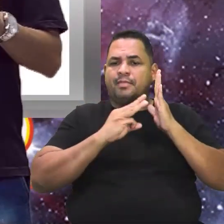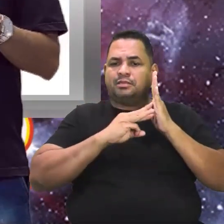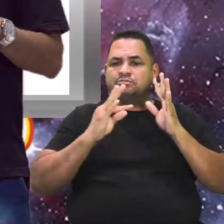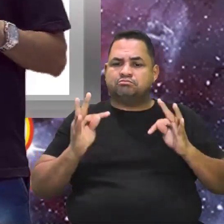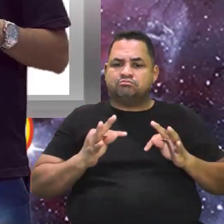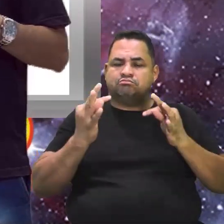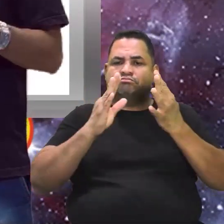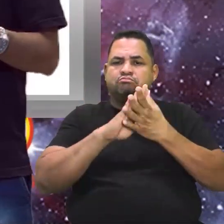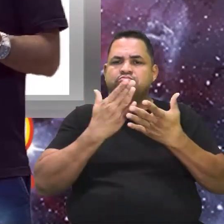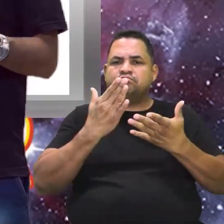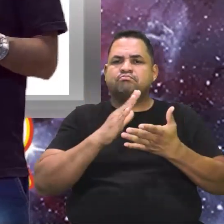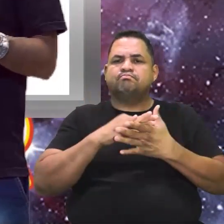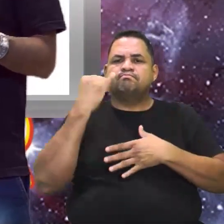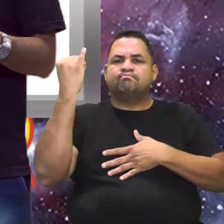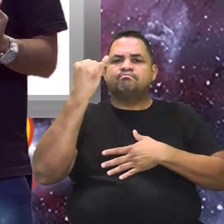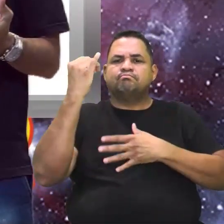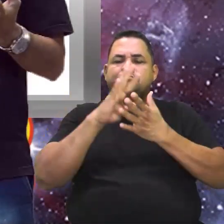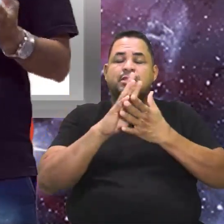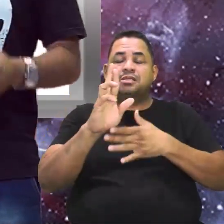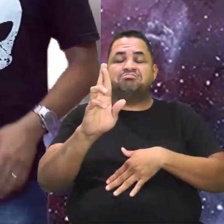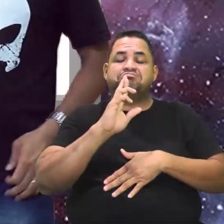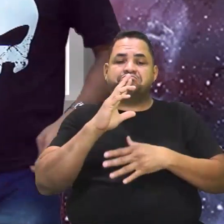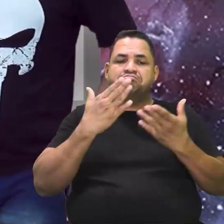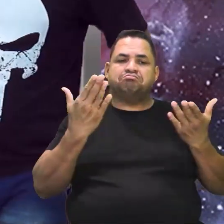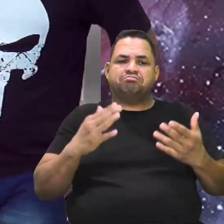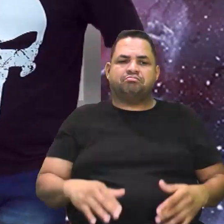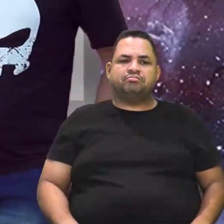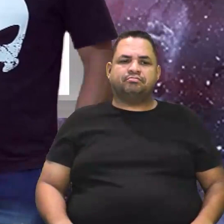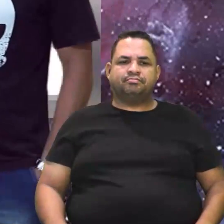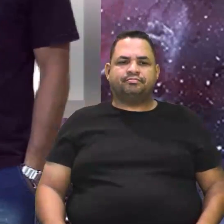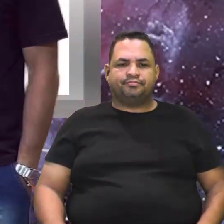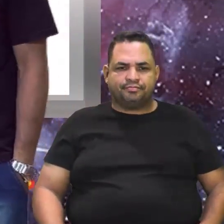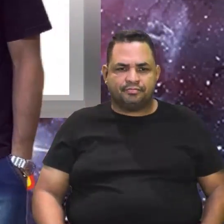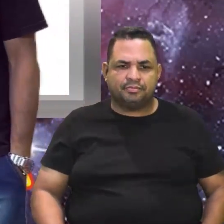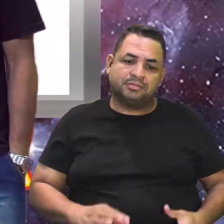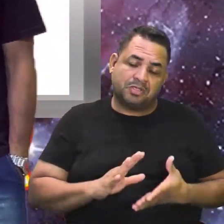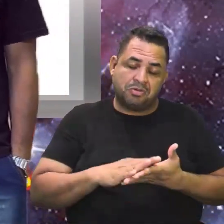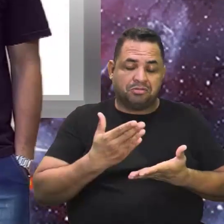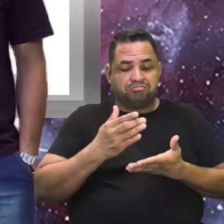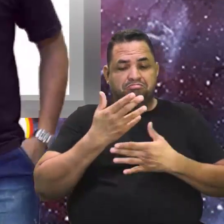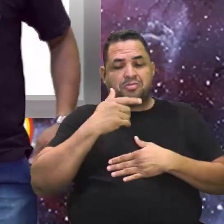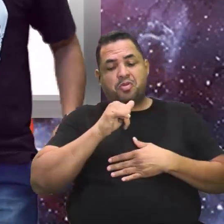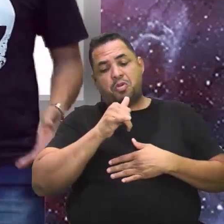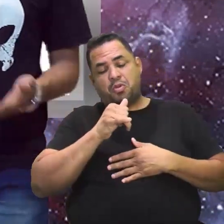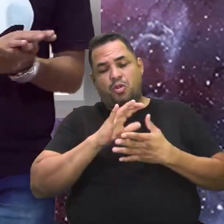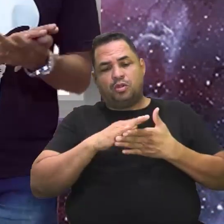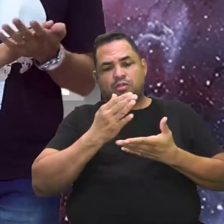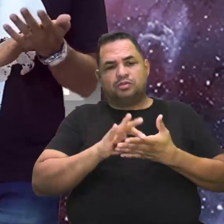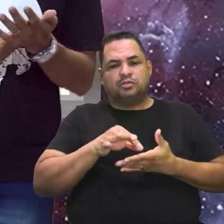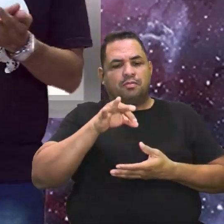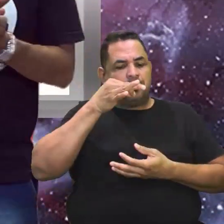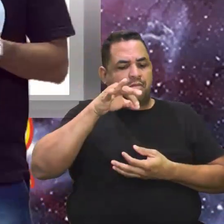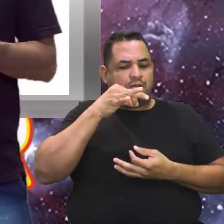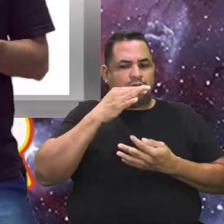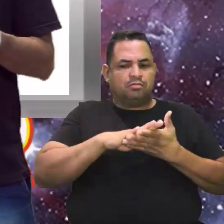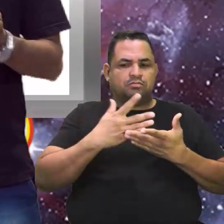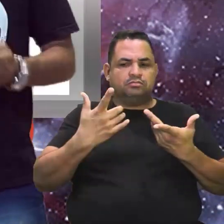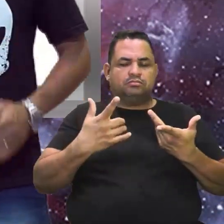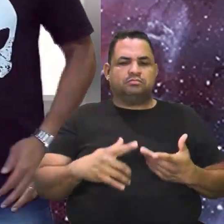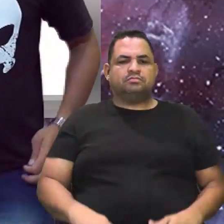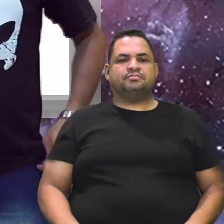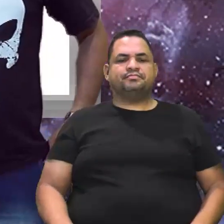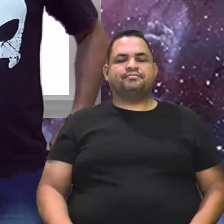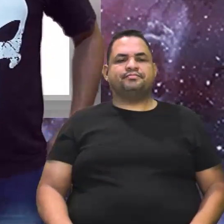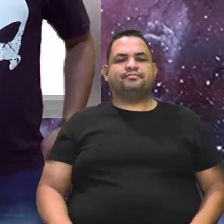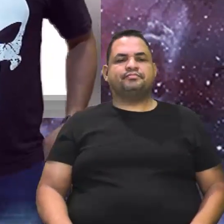importante que tem e eu acho que uma das que dá mais resultado é essa. A Luz já gosta de chimarrão, faz uma pipoca, né, e dá aquela descontraída. Mas, gente, isso é